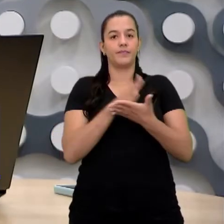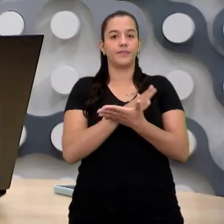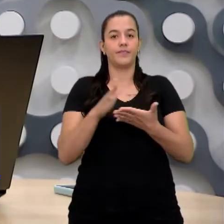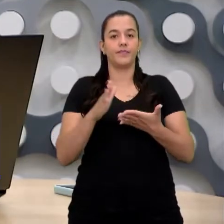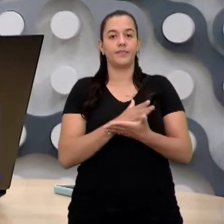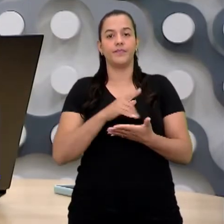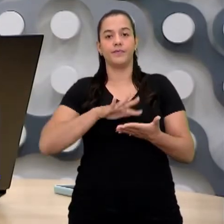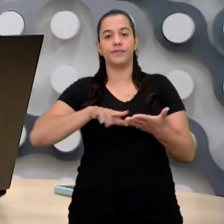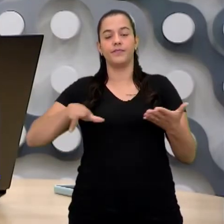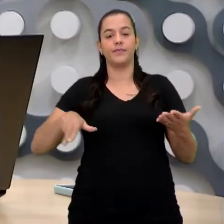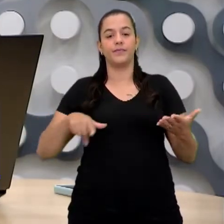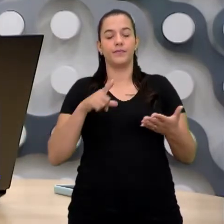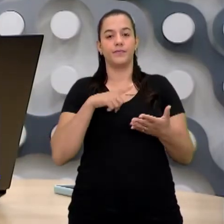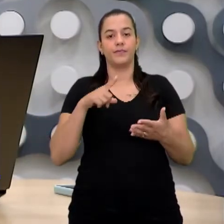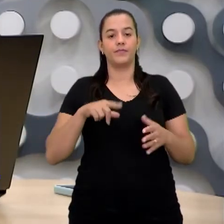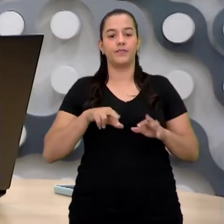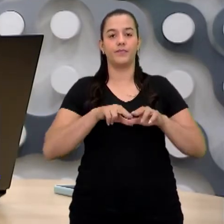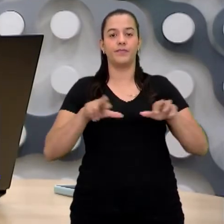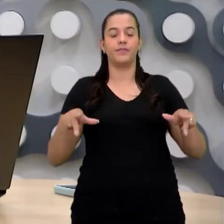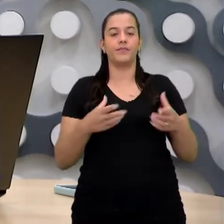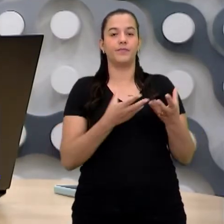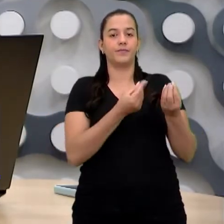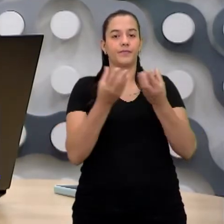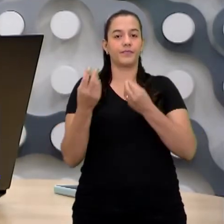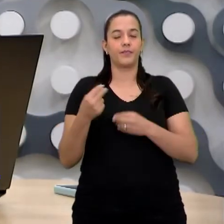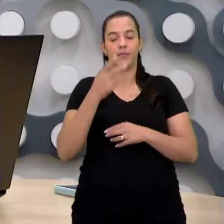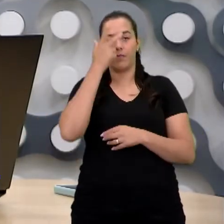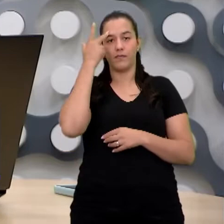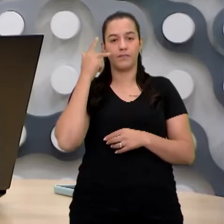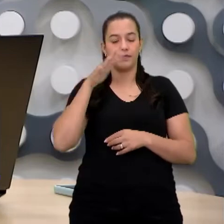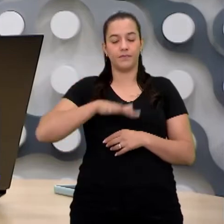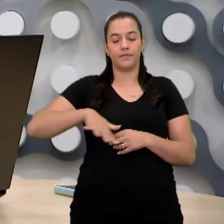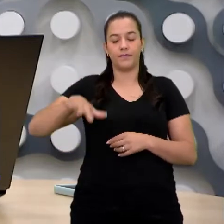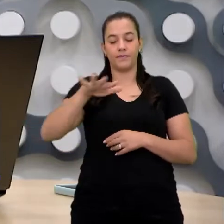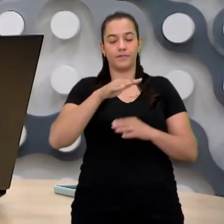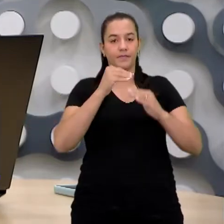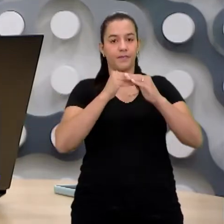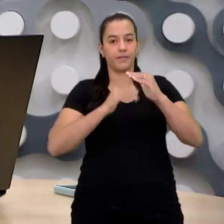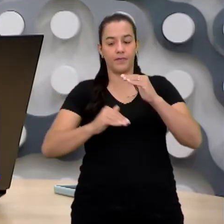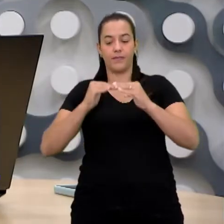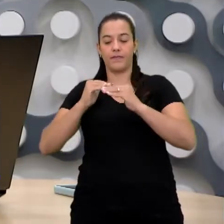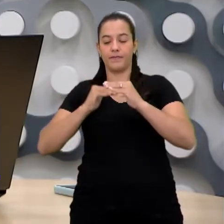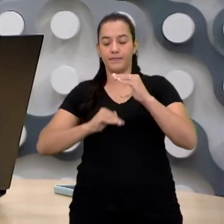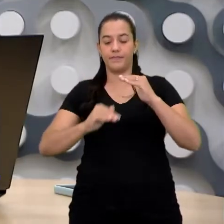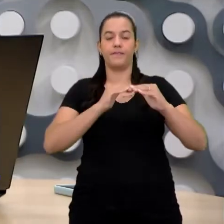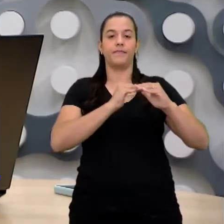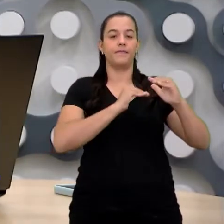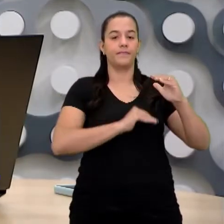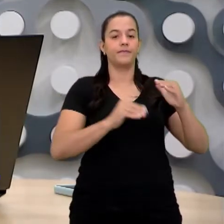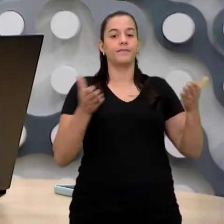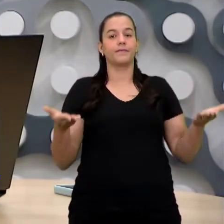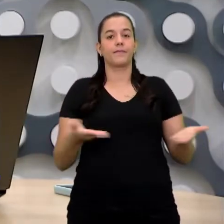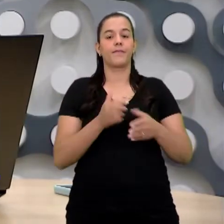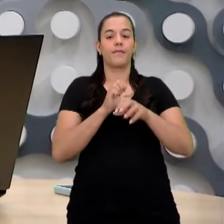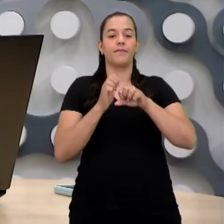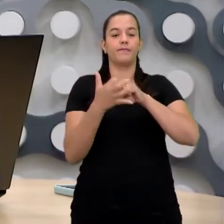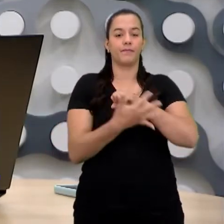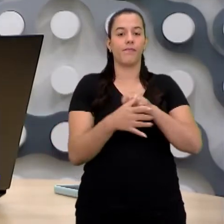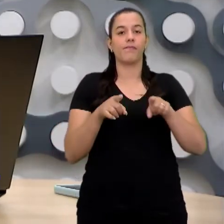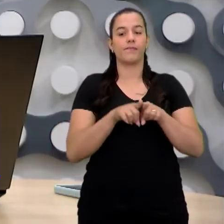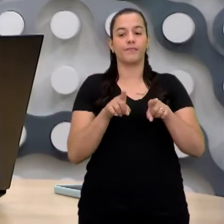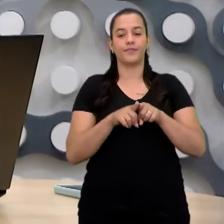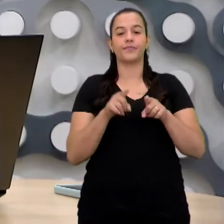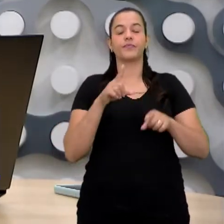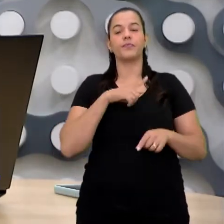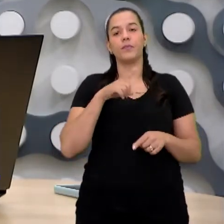aquém, até porque a gente viu que boa parte das regiões também baixaram, e de novo falando que a pandemia ajudou bastante esses